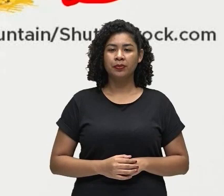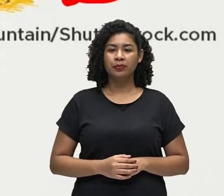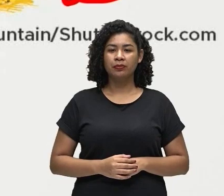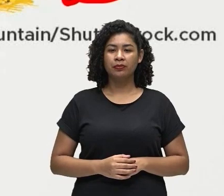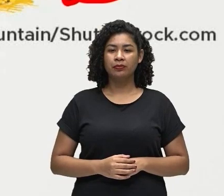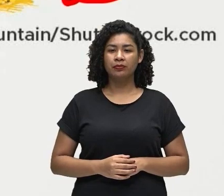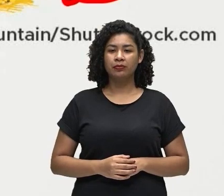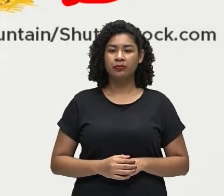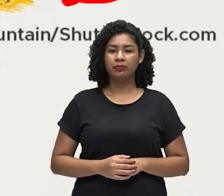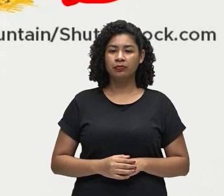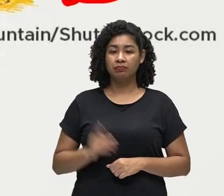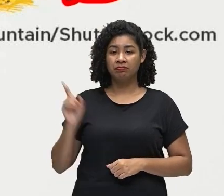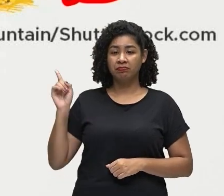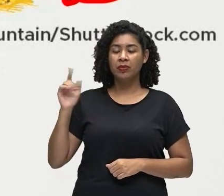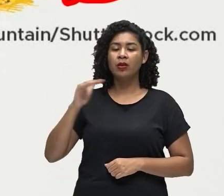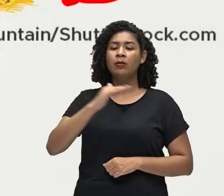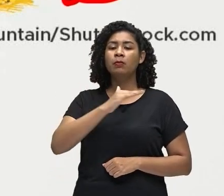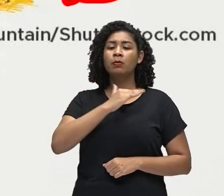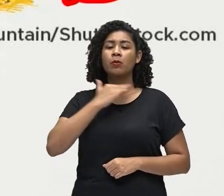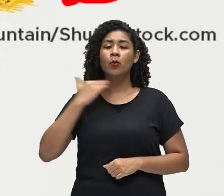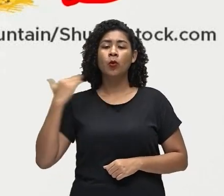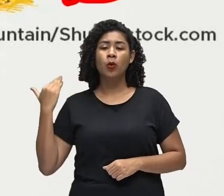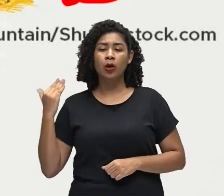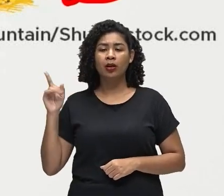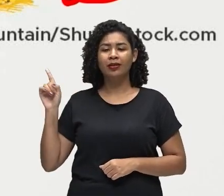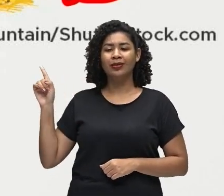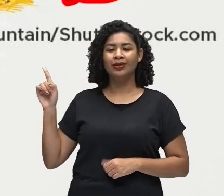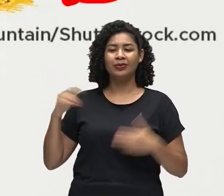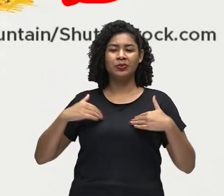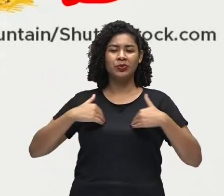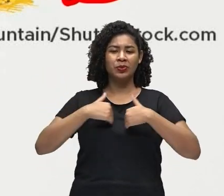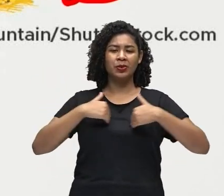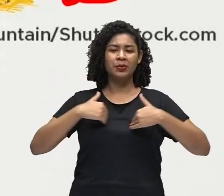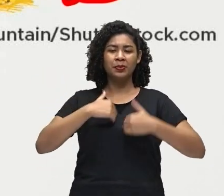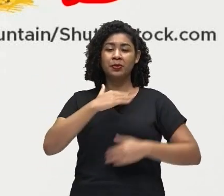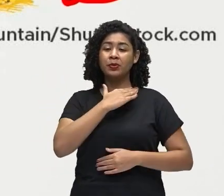olha só, morreu, né? Tá em decomposição aqui na